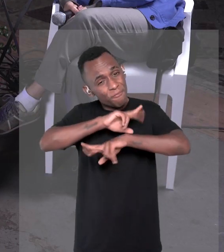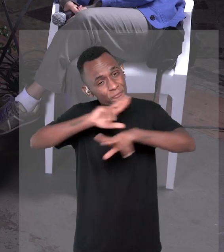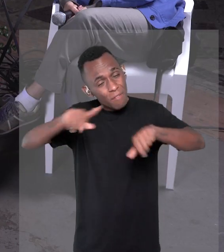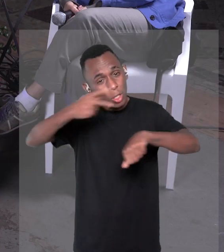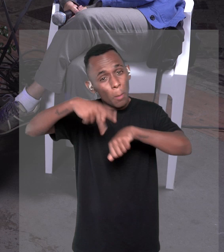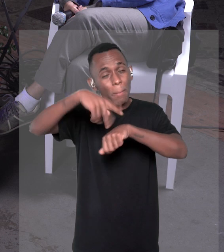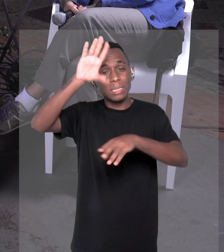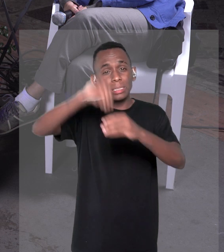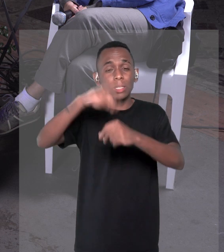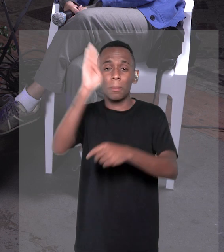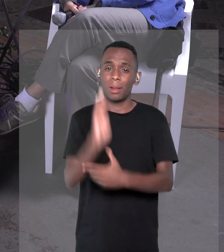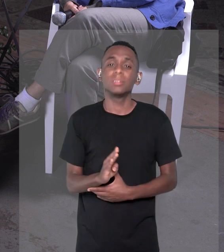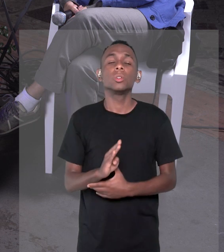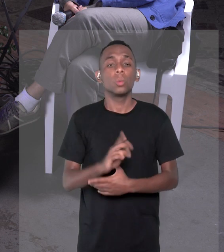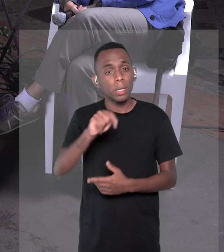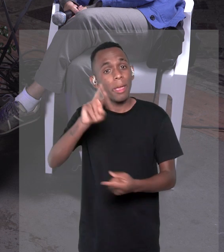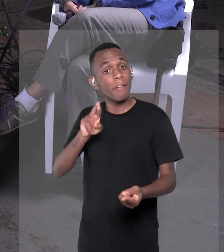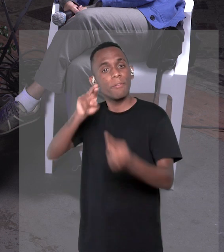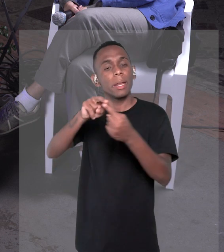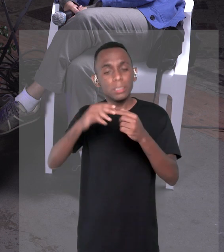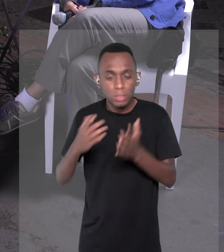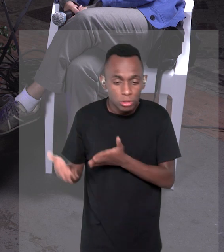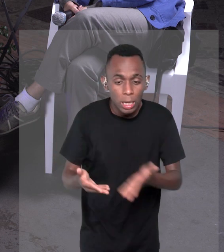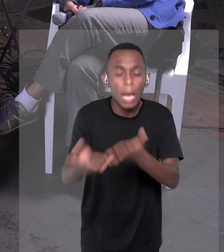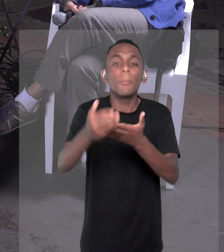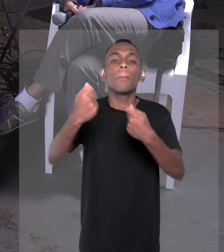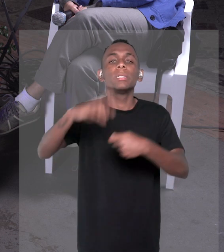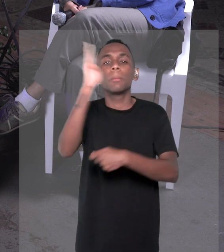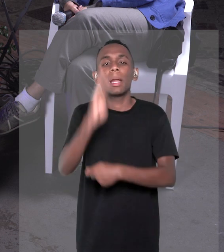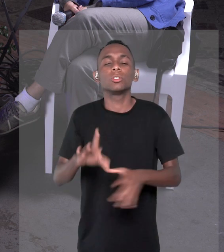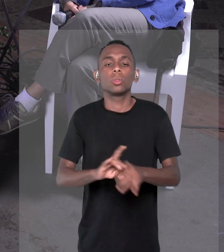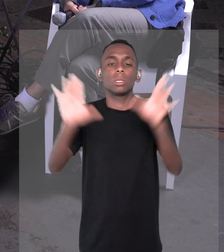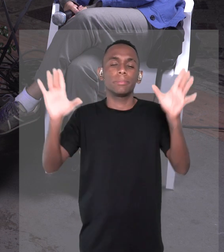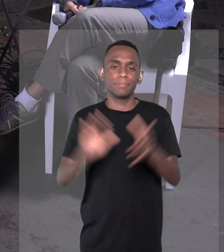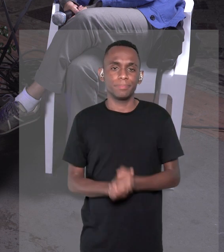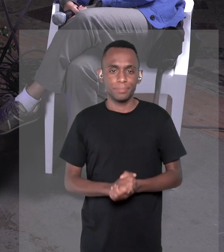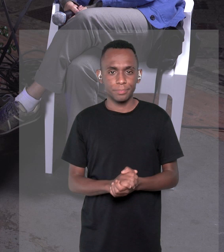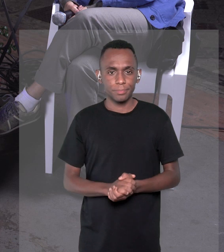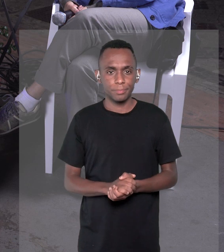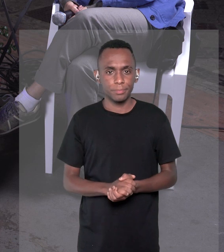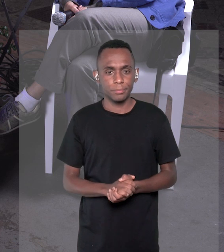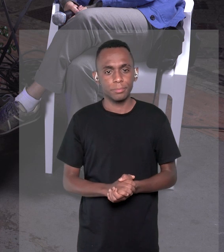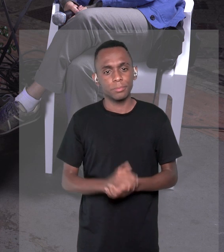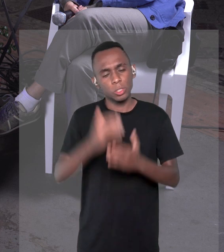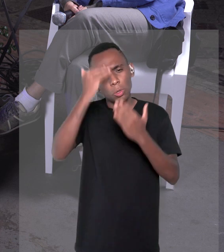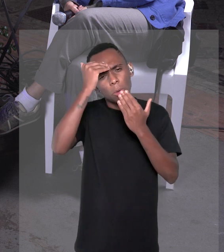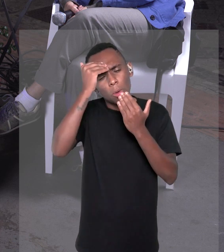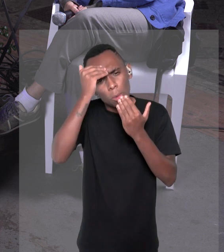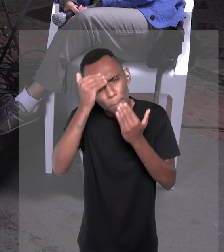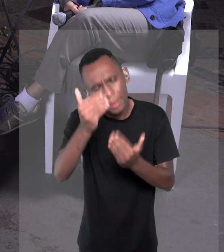nessa linha, de trazer essas coisas que são para a gente valores. Né? A Carminha